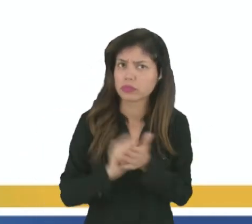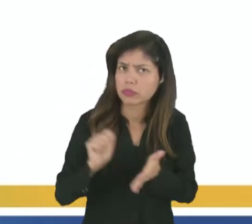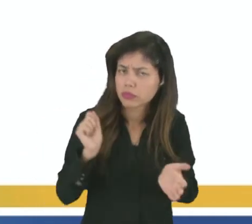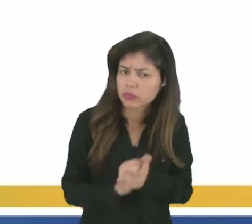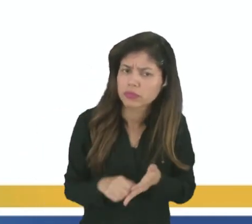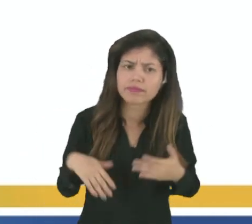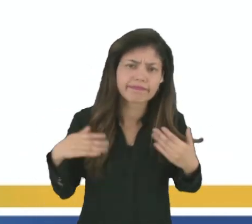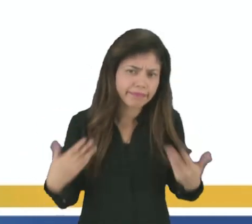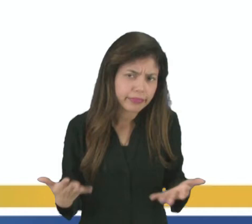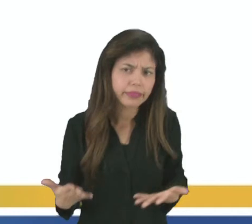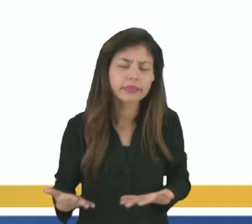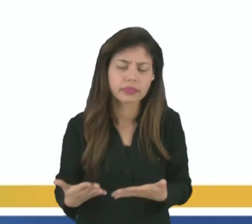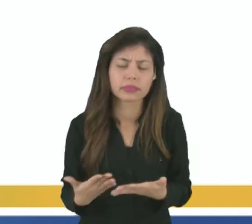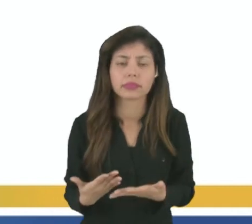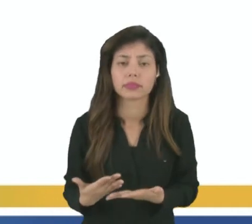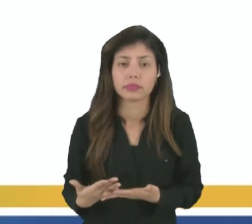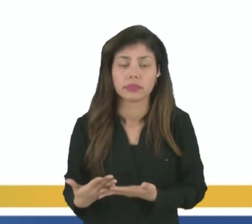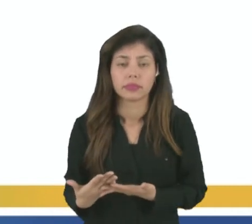que eu estou